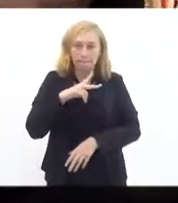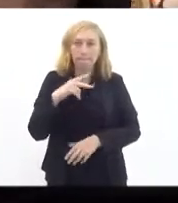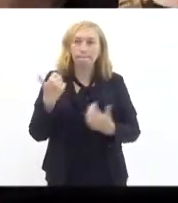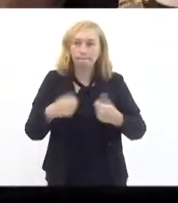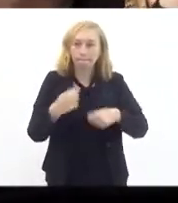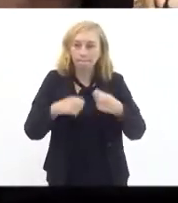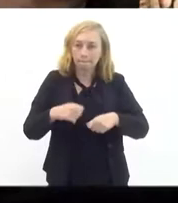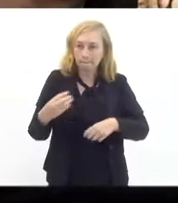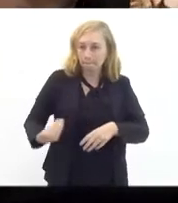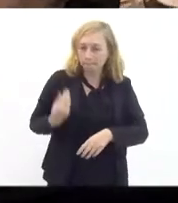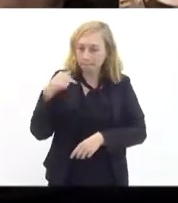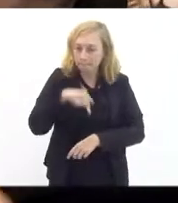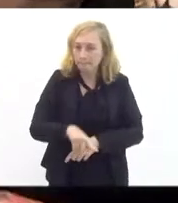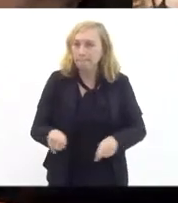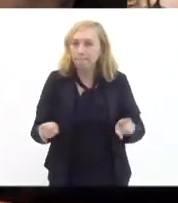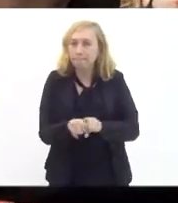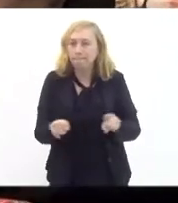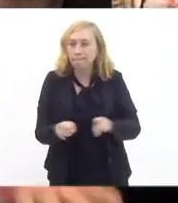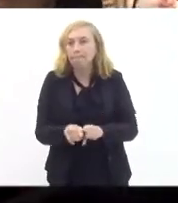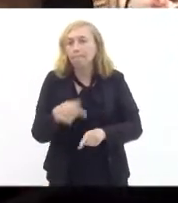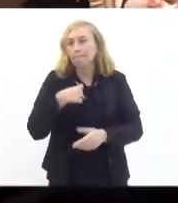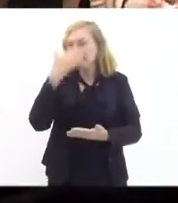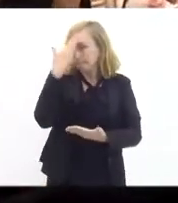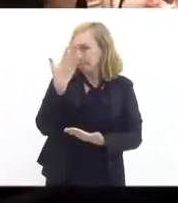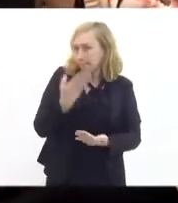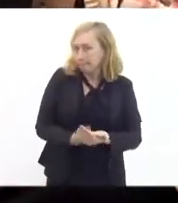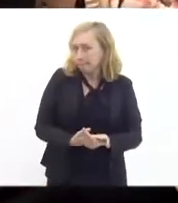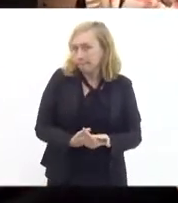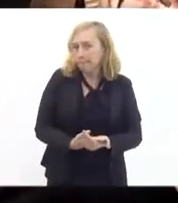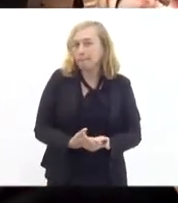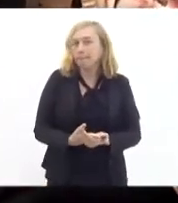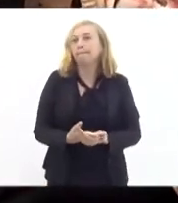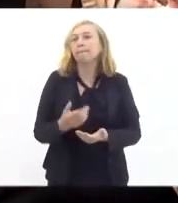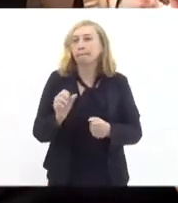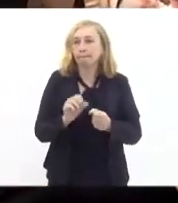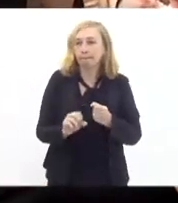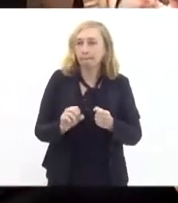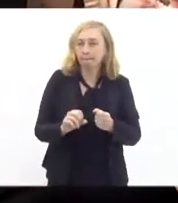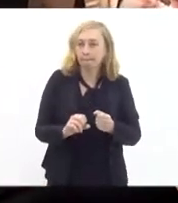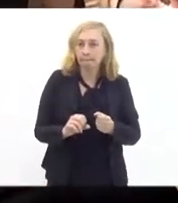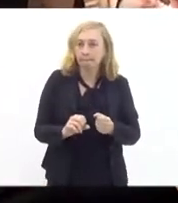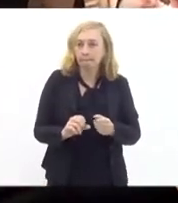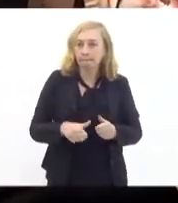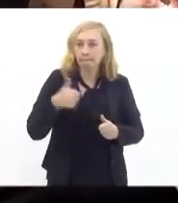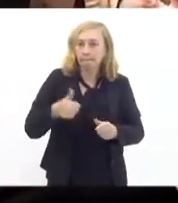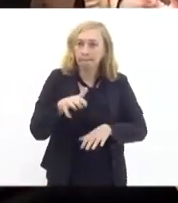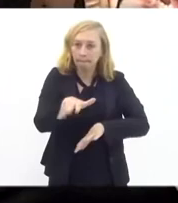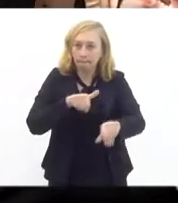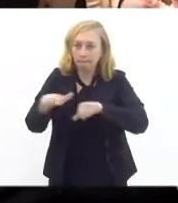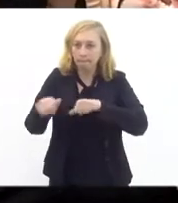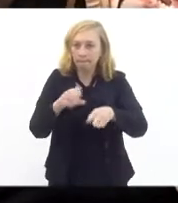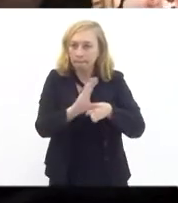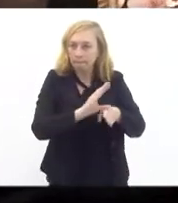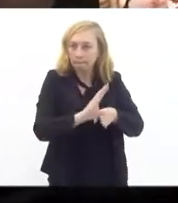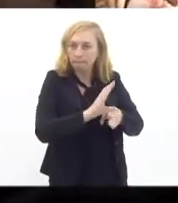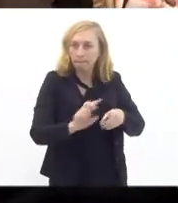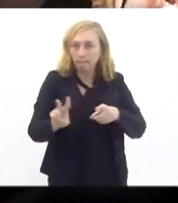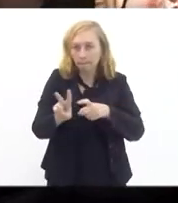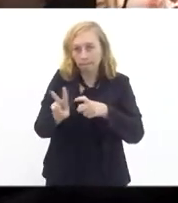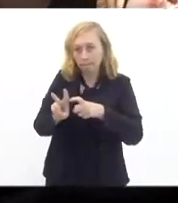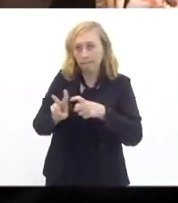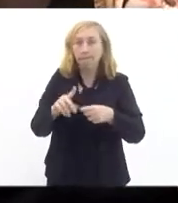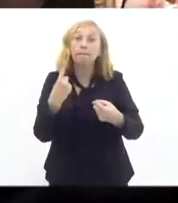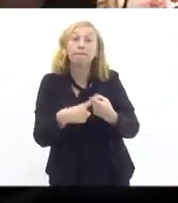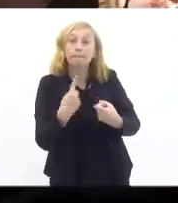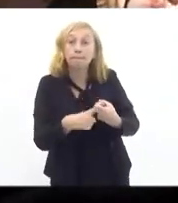que estar aqui também. Então, eu acredito o seguinte, quer fazer uma próxima aqui, tem que chamar o Conselho Regional dos Veterinários. Por